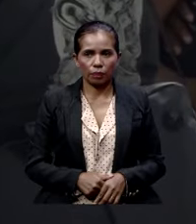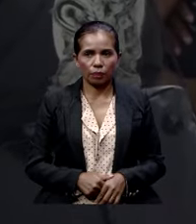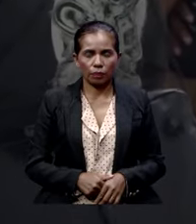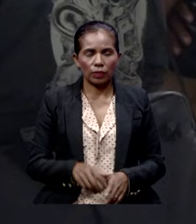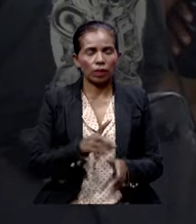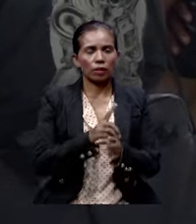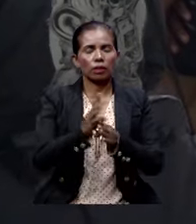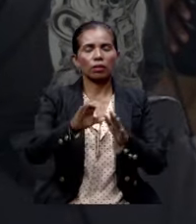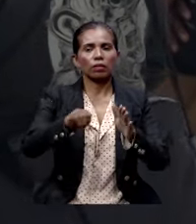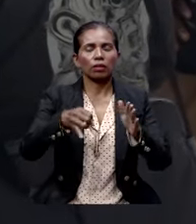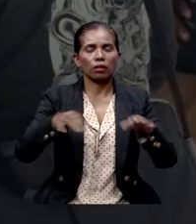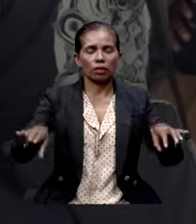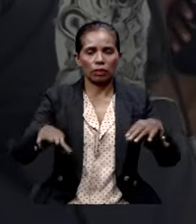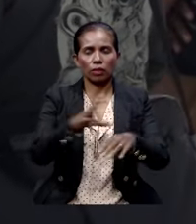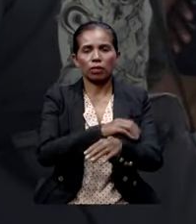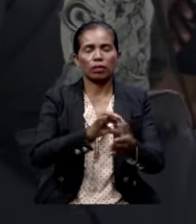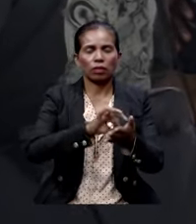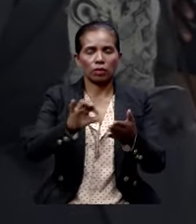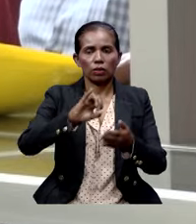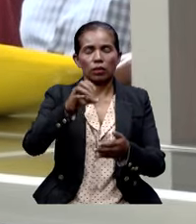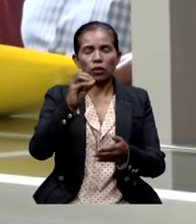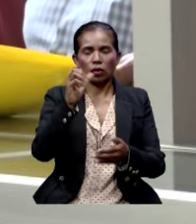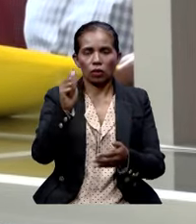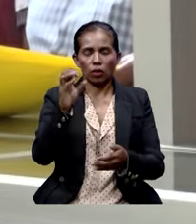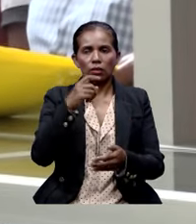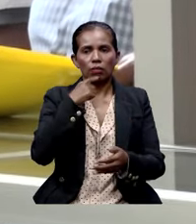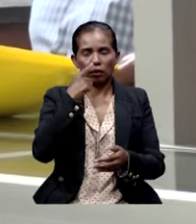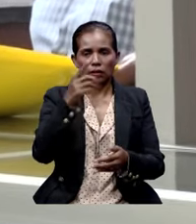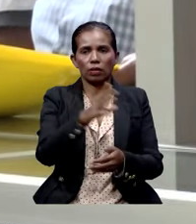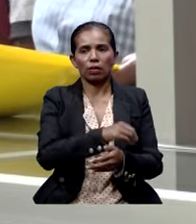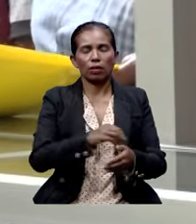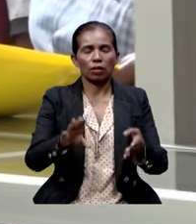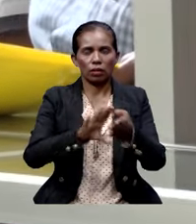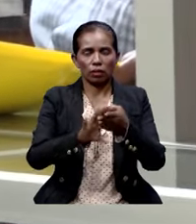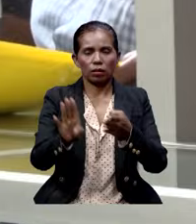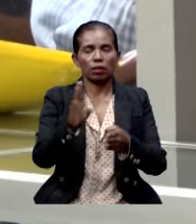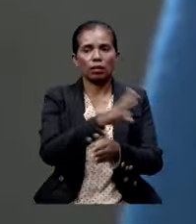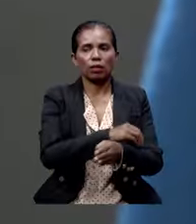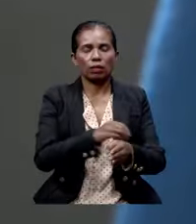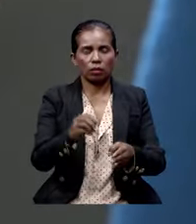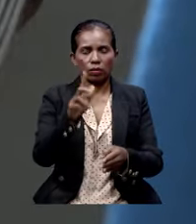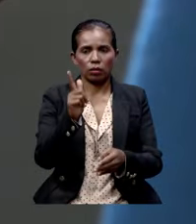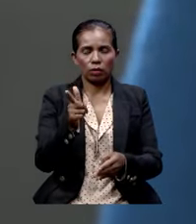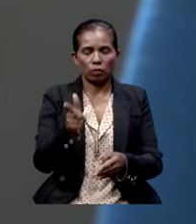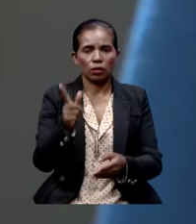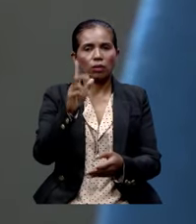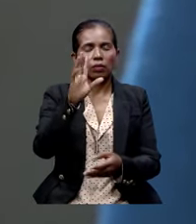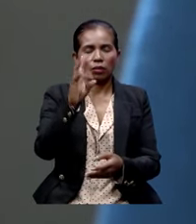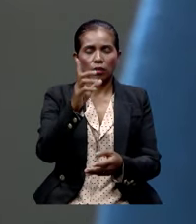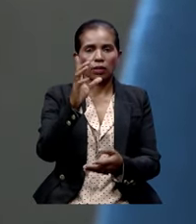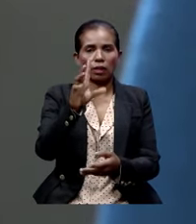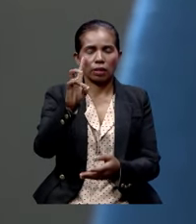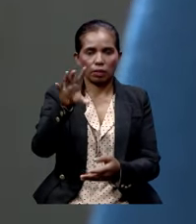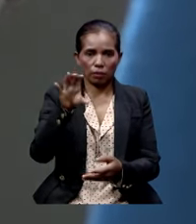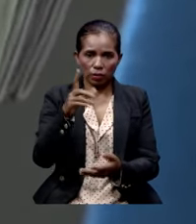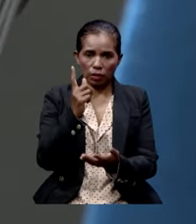Diretor Geral Serviço Registro Notariado João Fernando Martins Sateten, caderneta pasaporte rihun rua nulu atus nen lima nulu